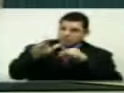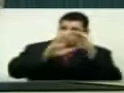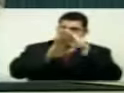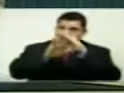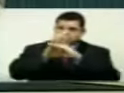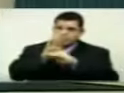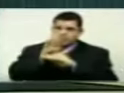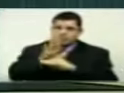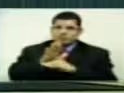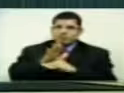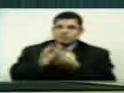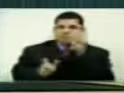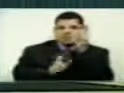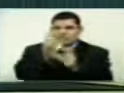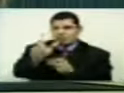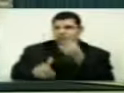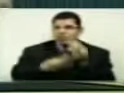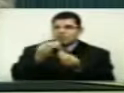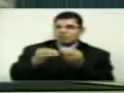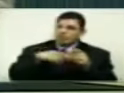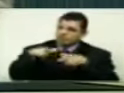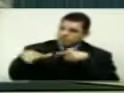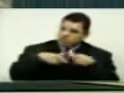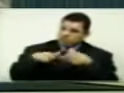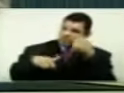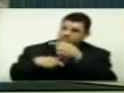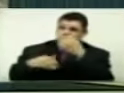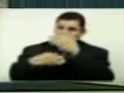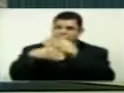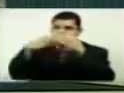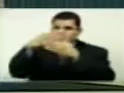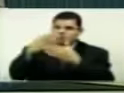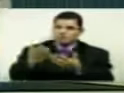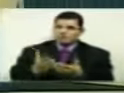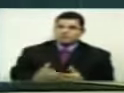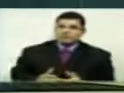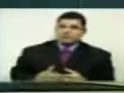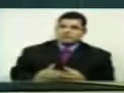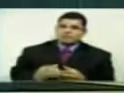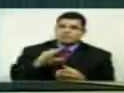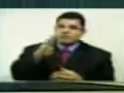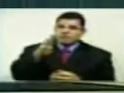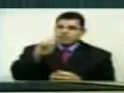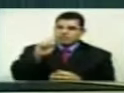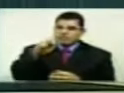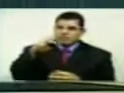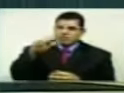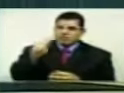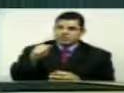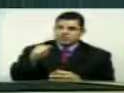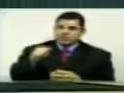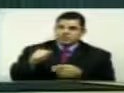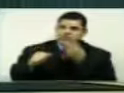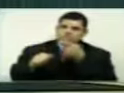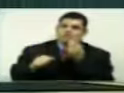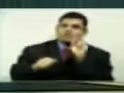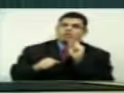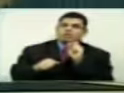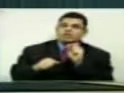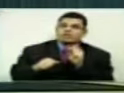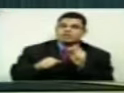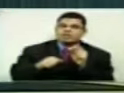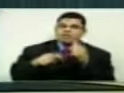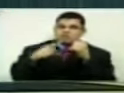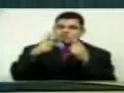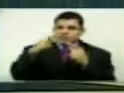equívoco, a forma como foi negociada aquela obra. E a bancada governista me rebatia dizendo